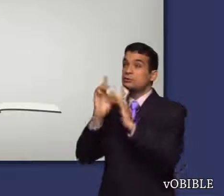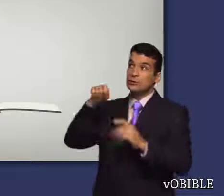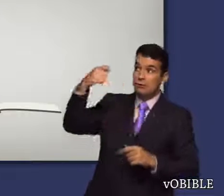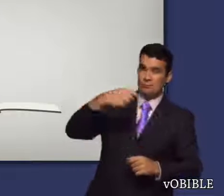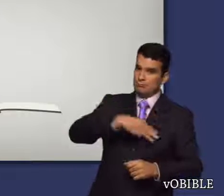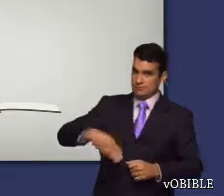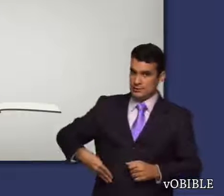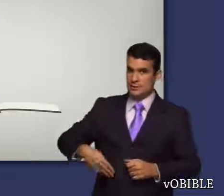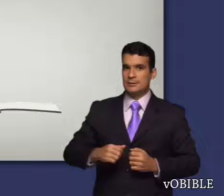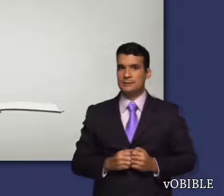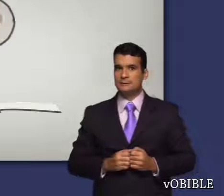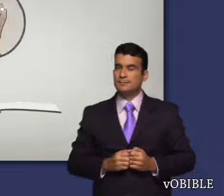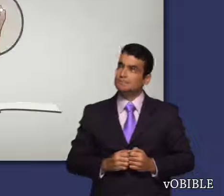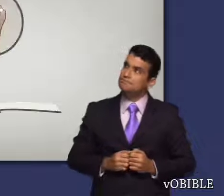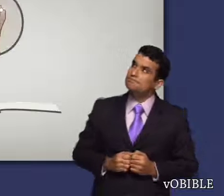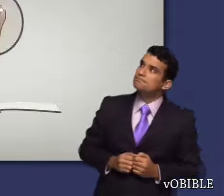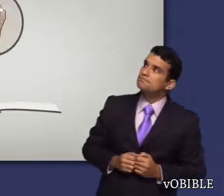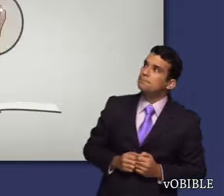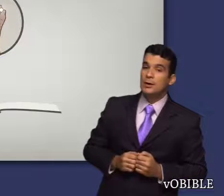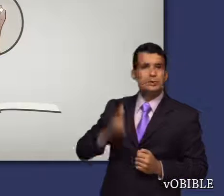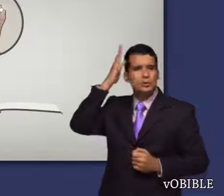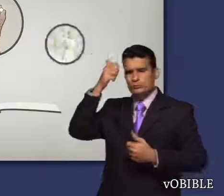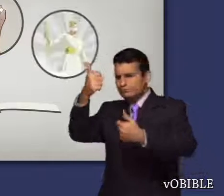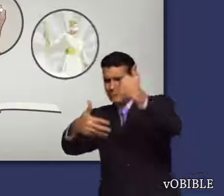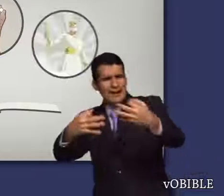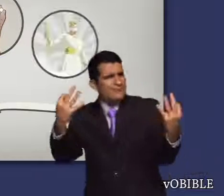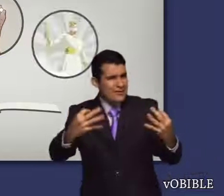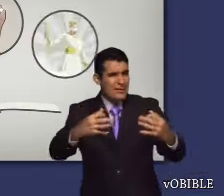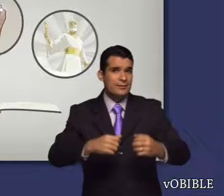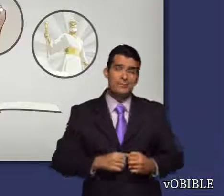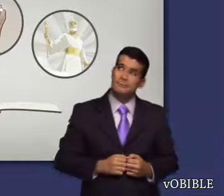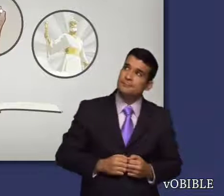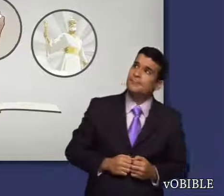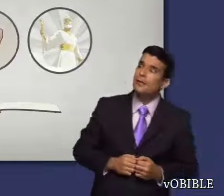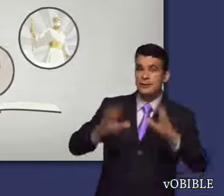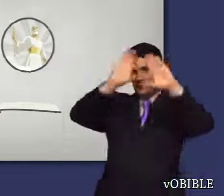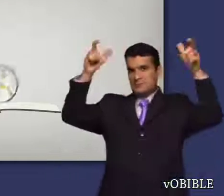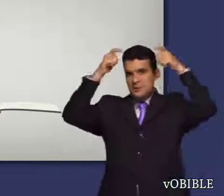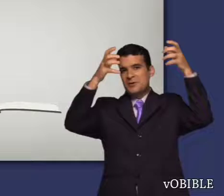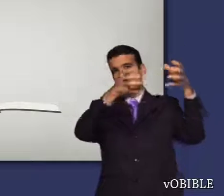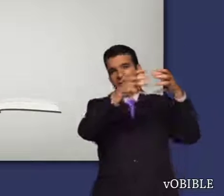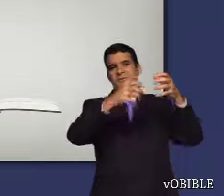de Jesus ao trono de Davi, enfatiza os ensinos de Cristo e destaca o reino de Deus.